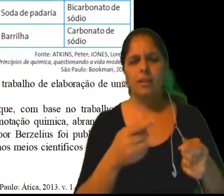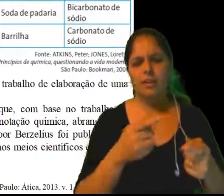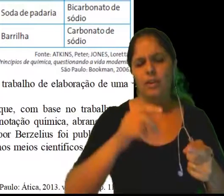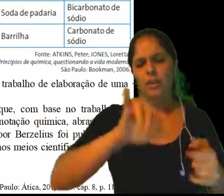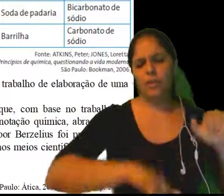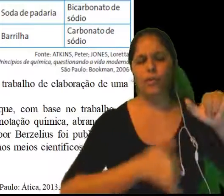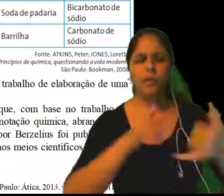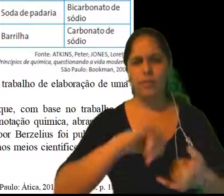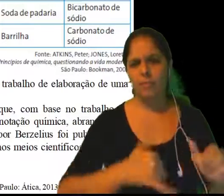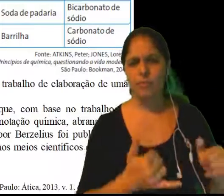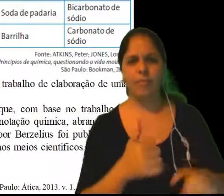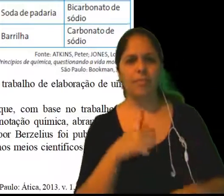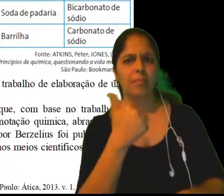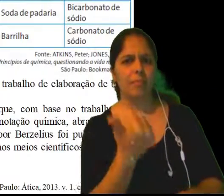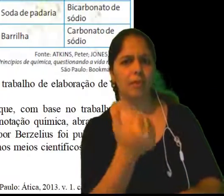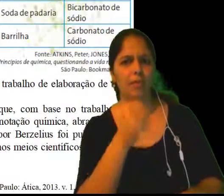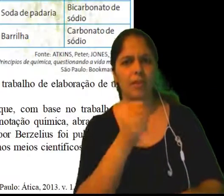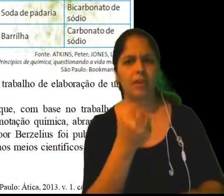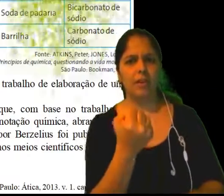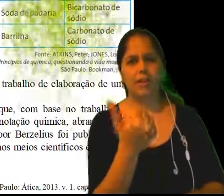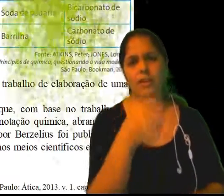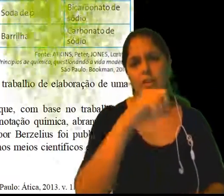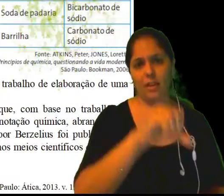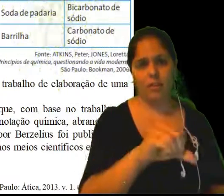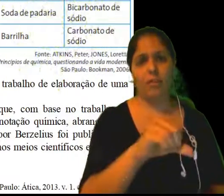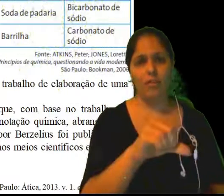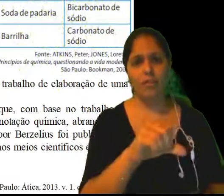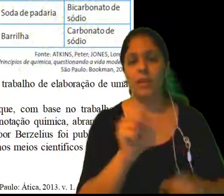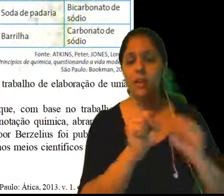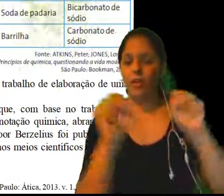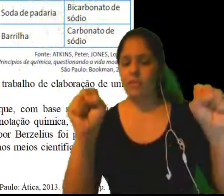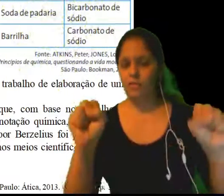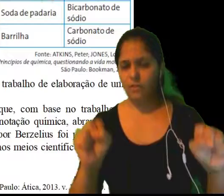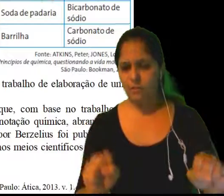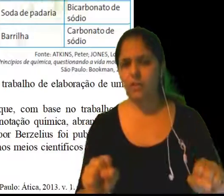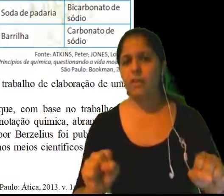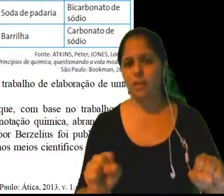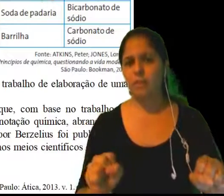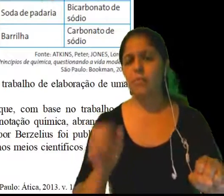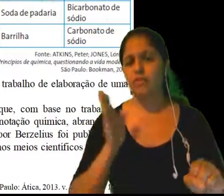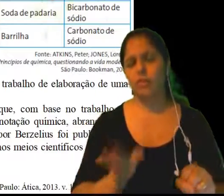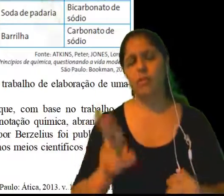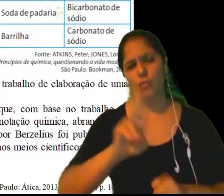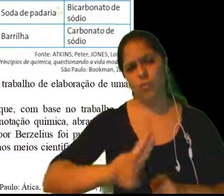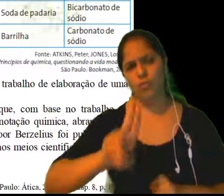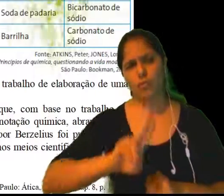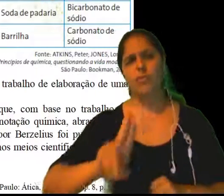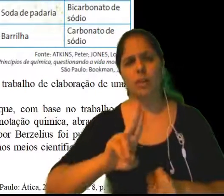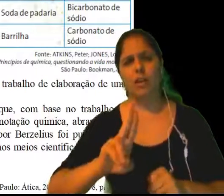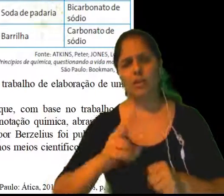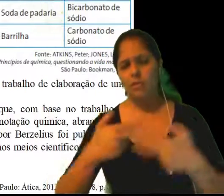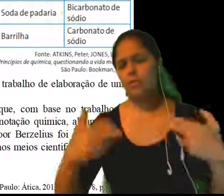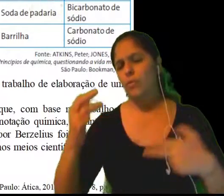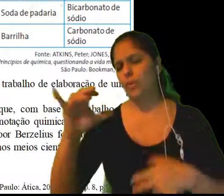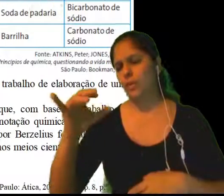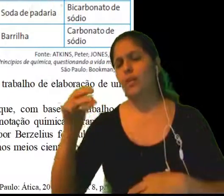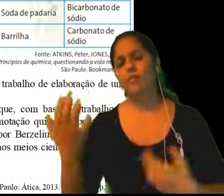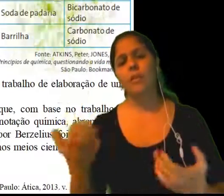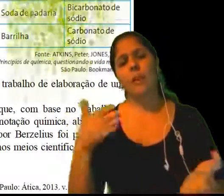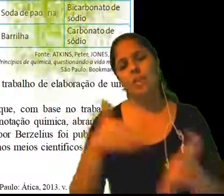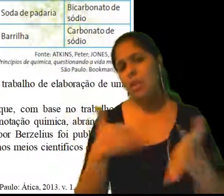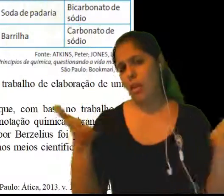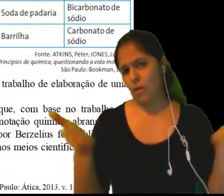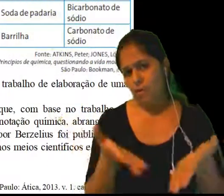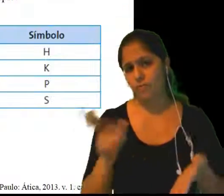das substâncias. E em 1819, esse sistema já era amplamente adotado nos meios